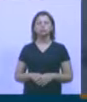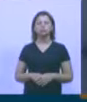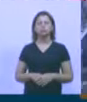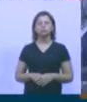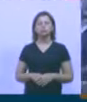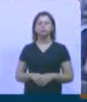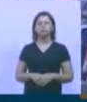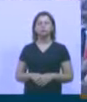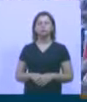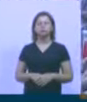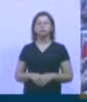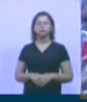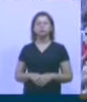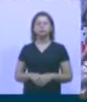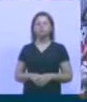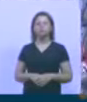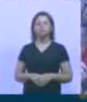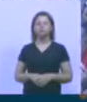to write your name on my palm.